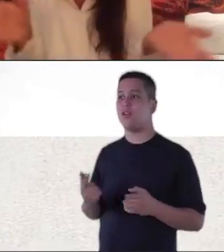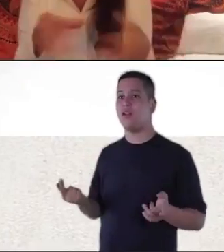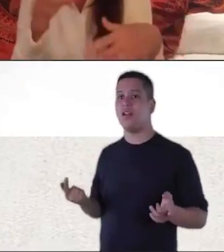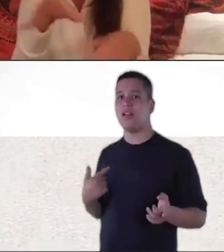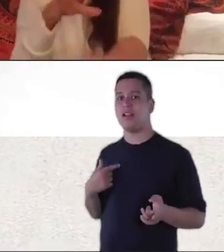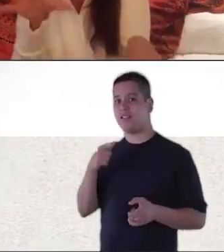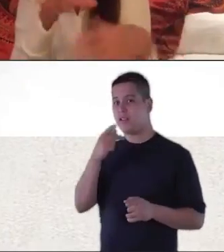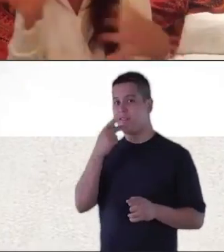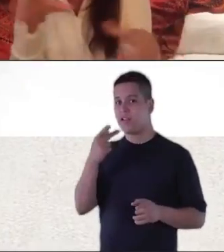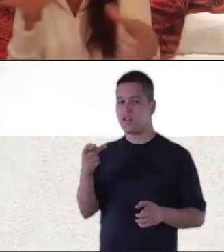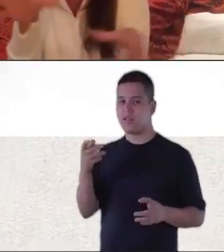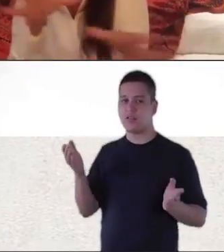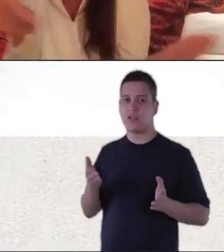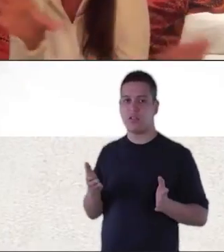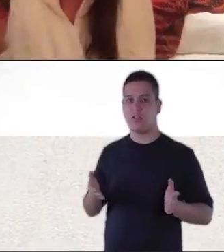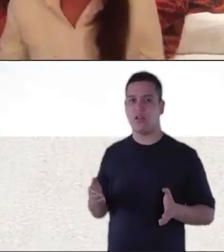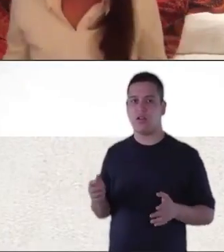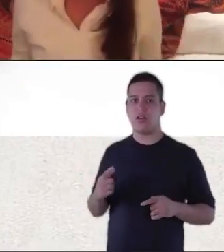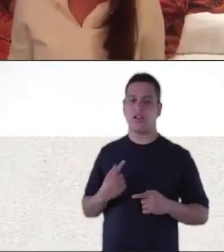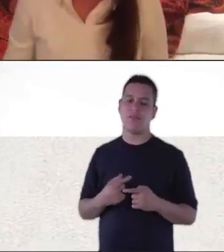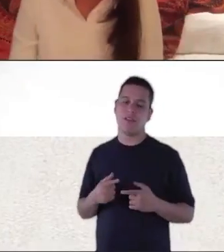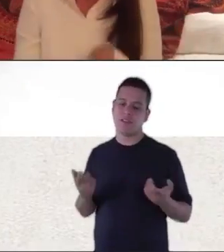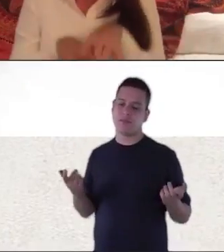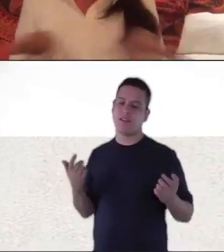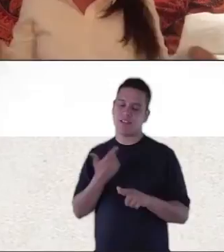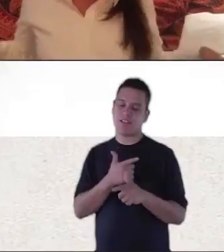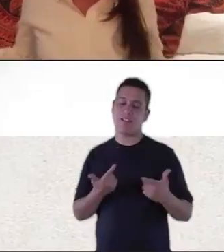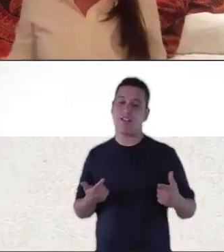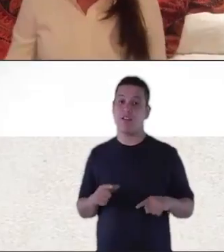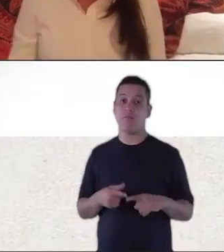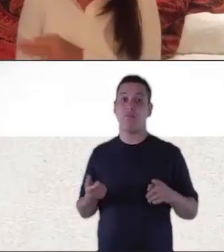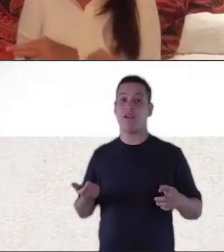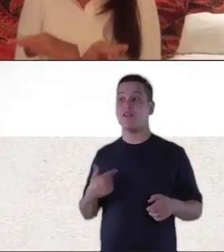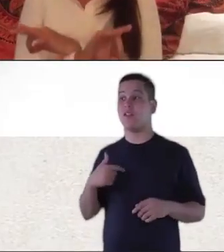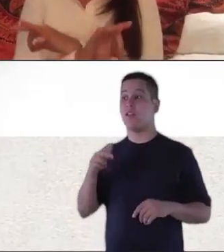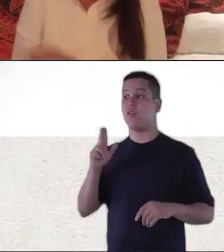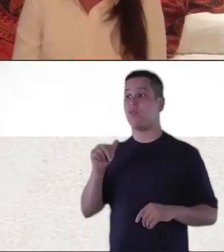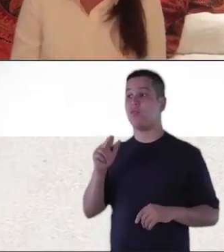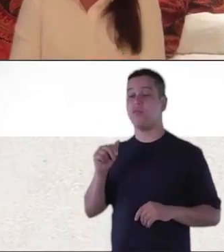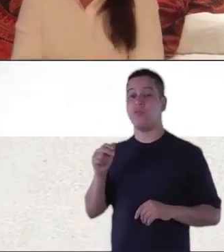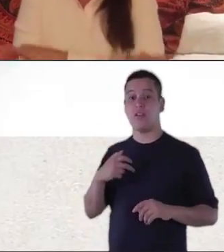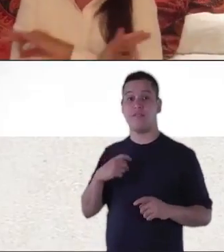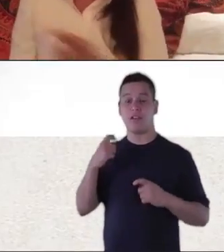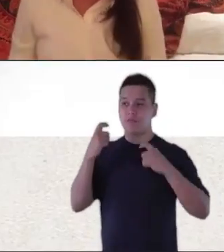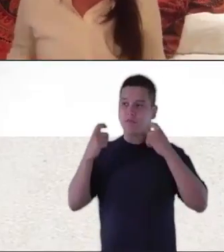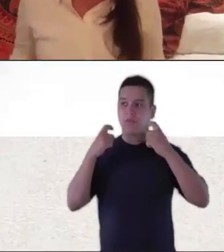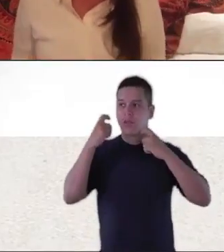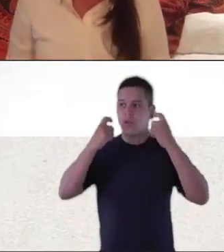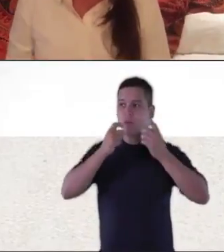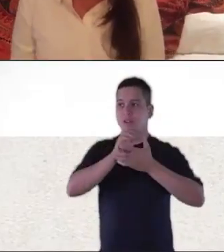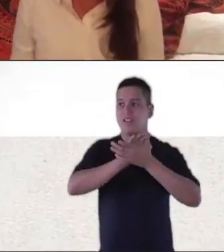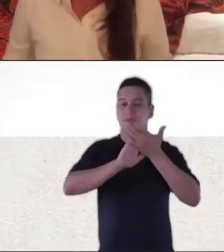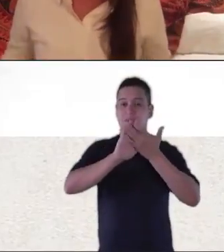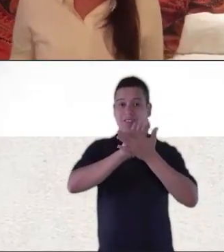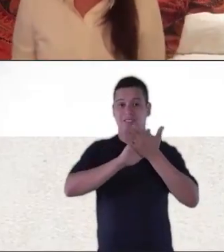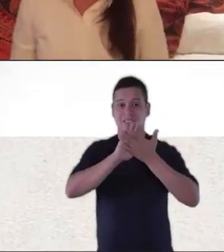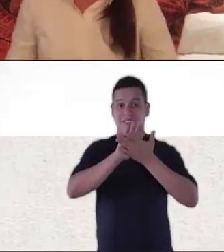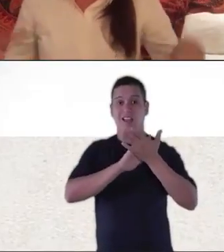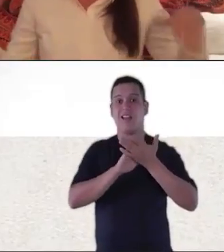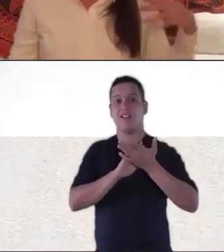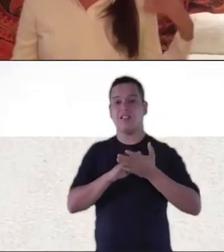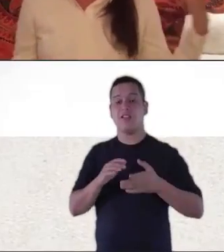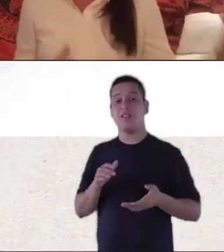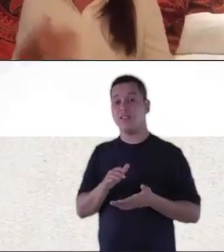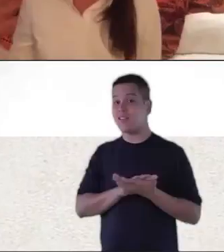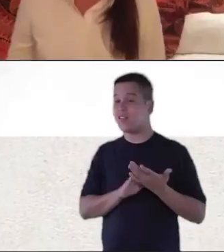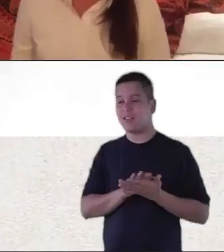falando isso agora porque é uma graça falar isso, mas eu nunca me preocupei nada.